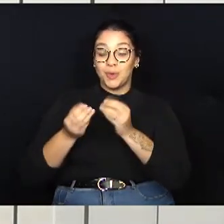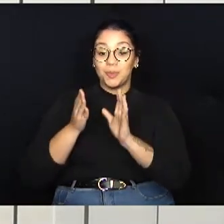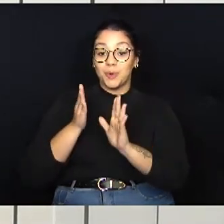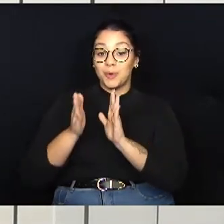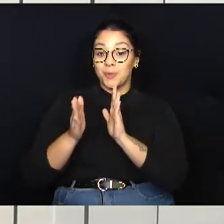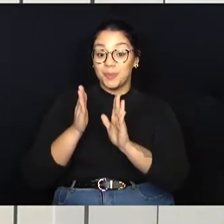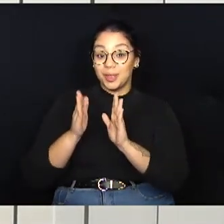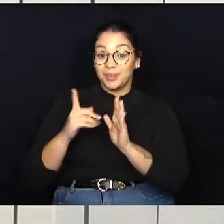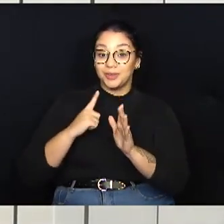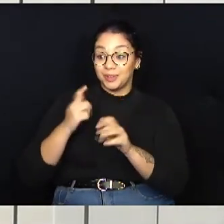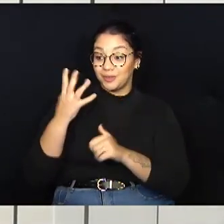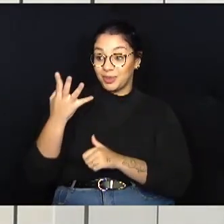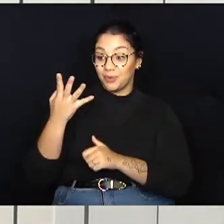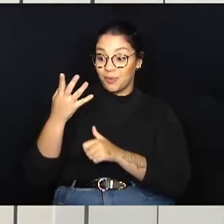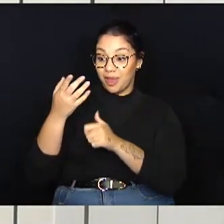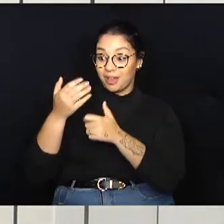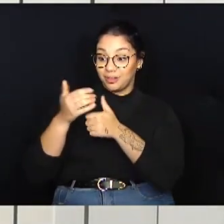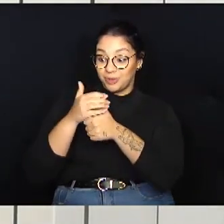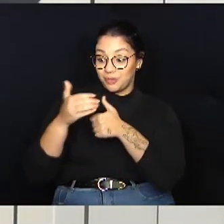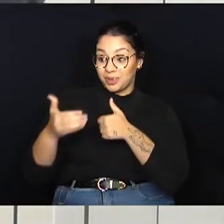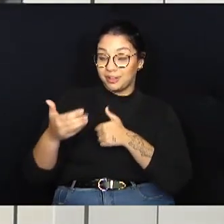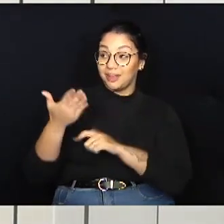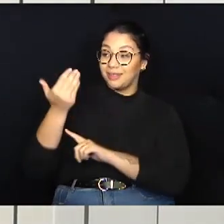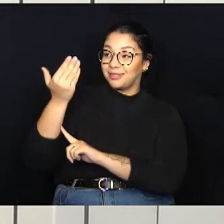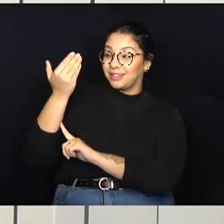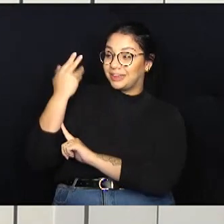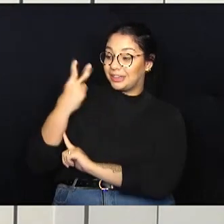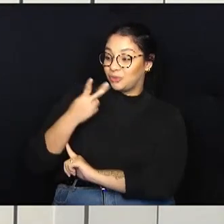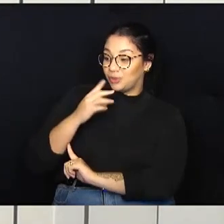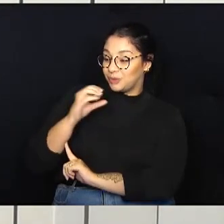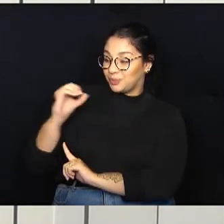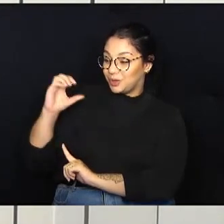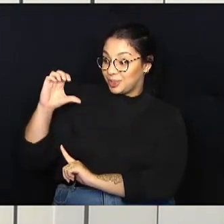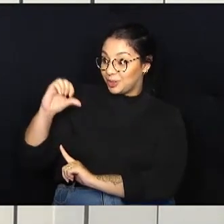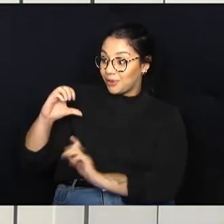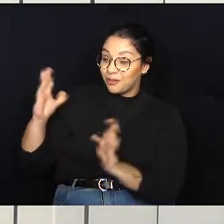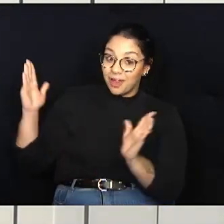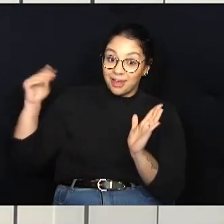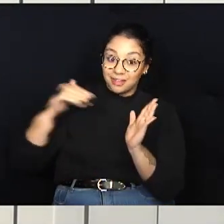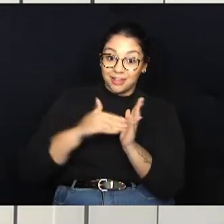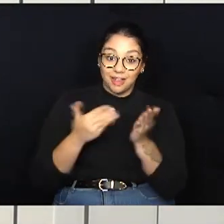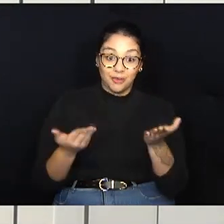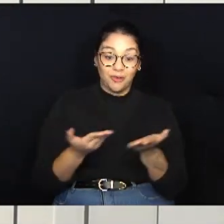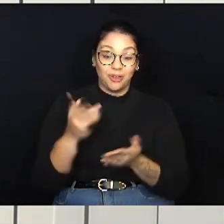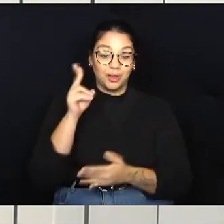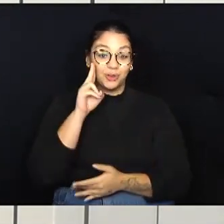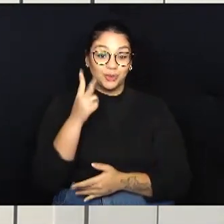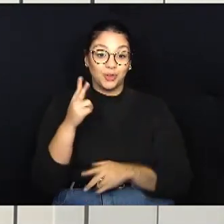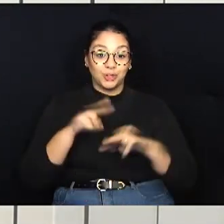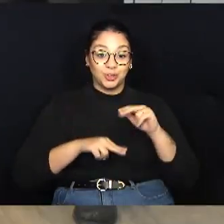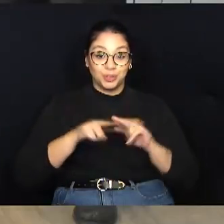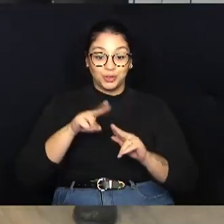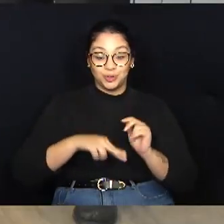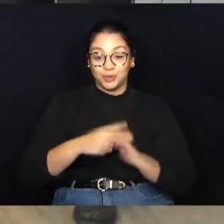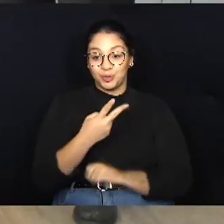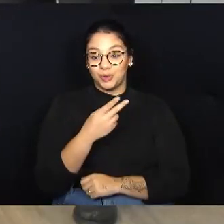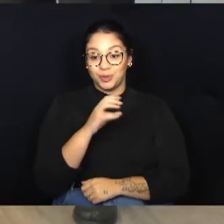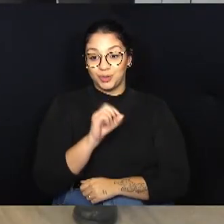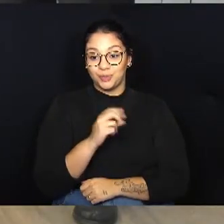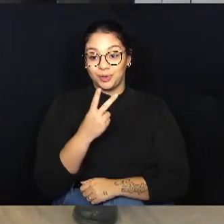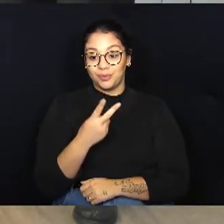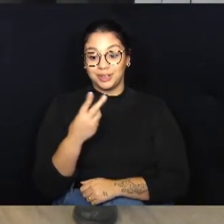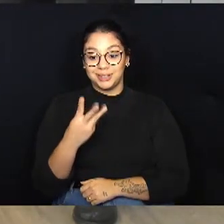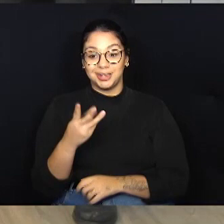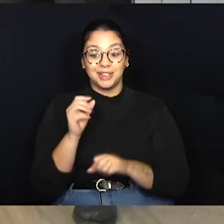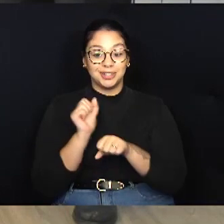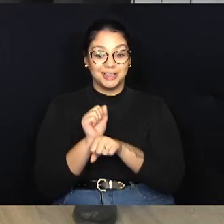mandatos consecutivos, lá em 2009 até esse 2 de junho de 2023. Espera ter deixado um